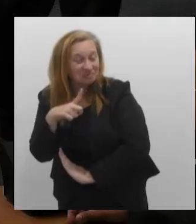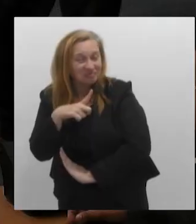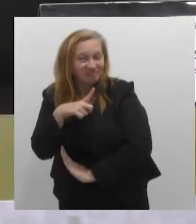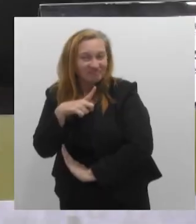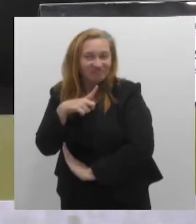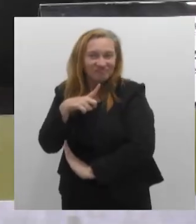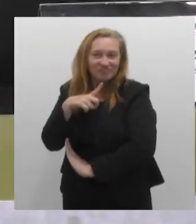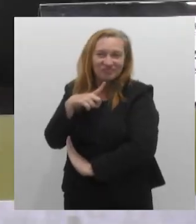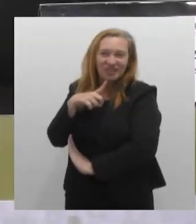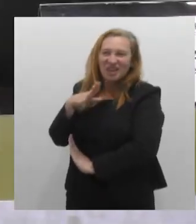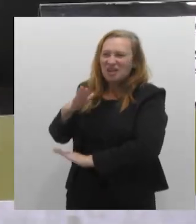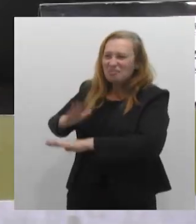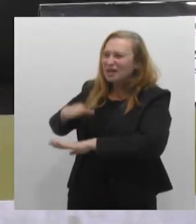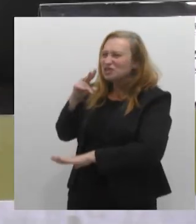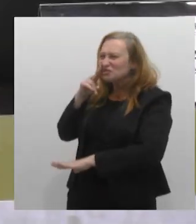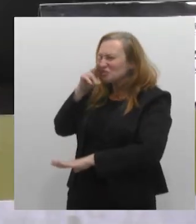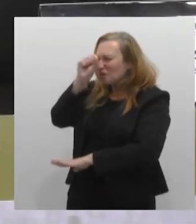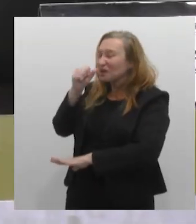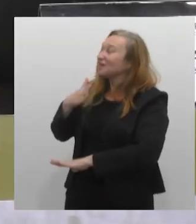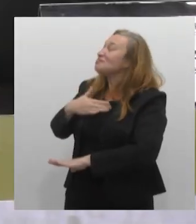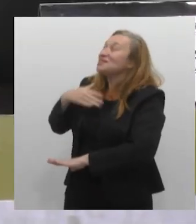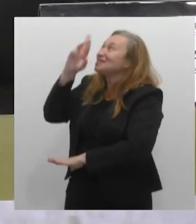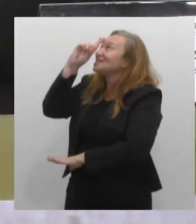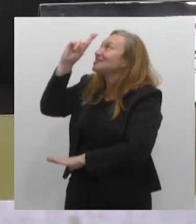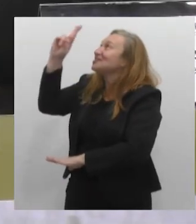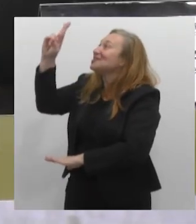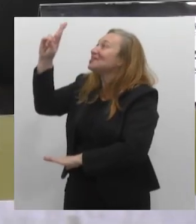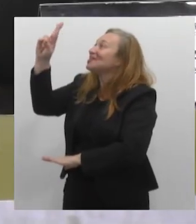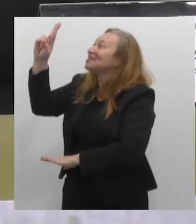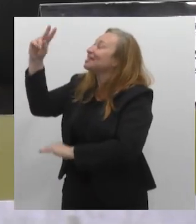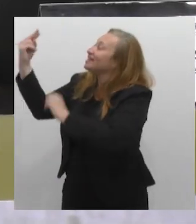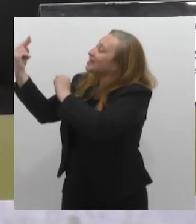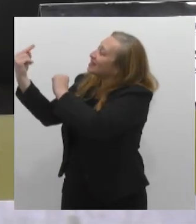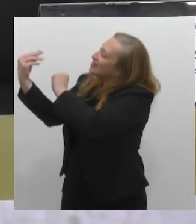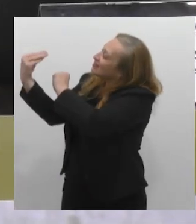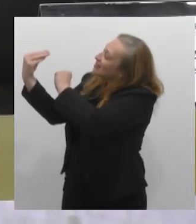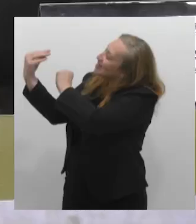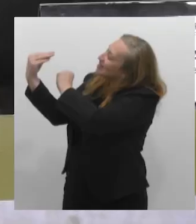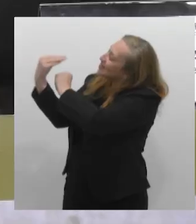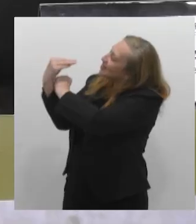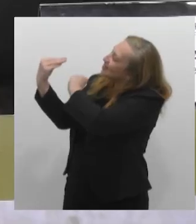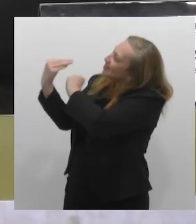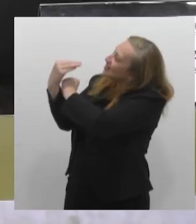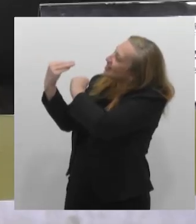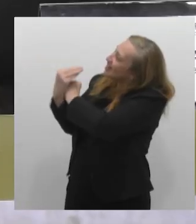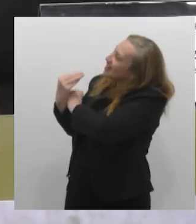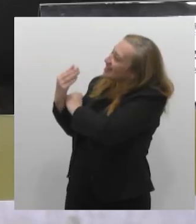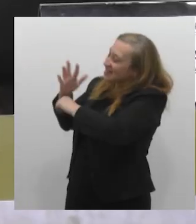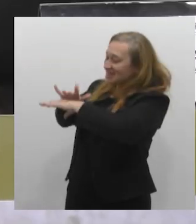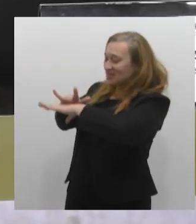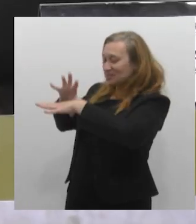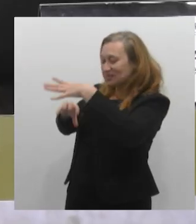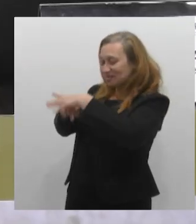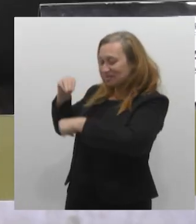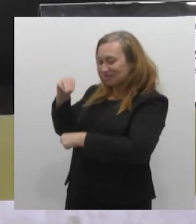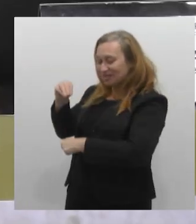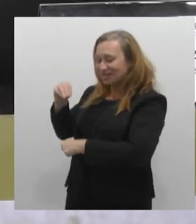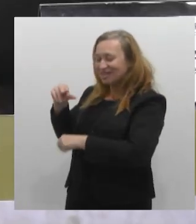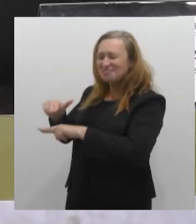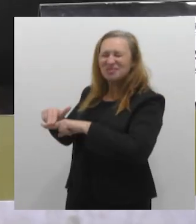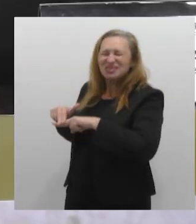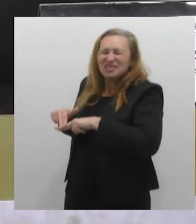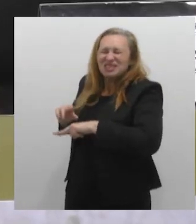pecador, bem mais forte é o meu Senhor, que me cura